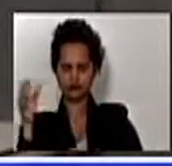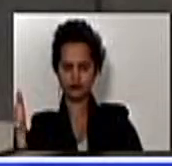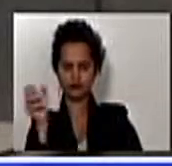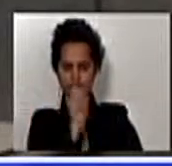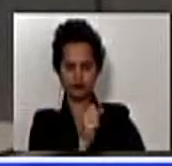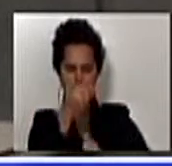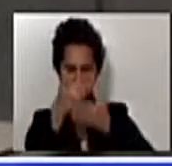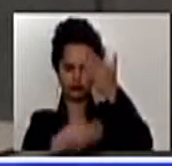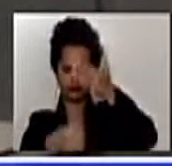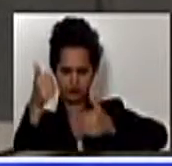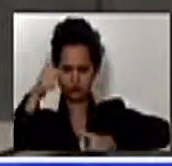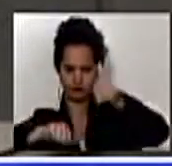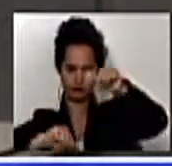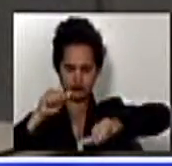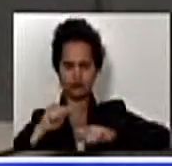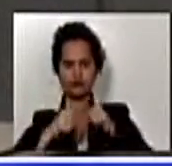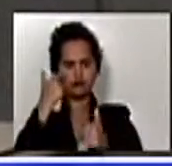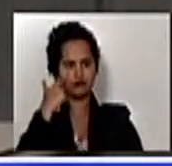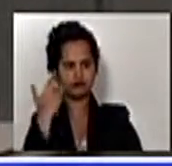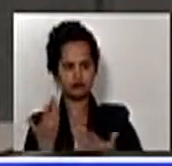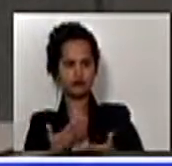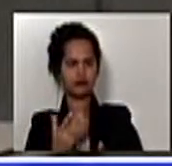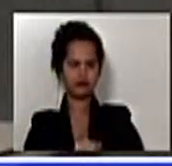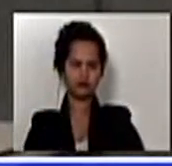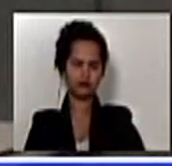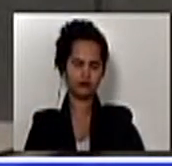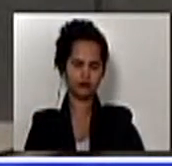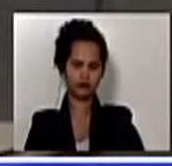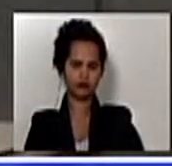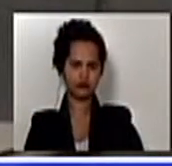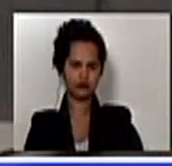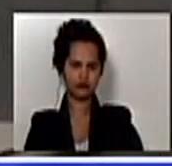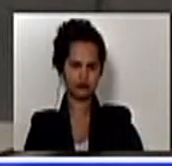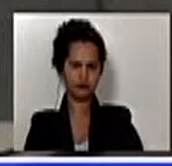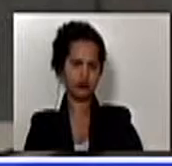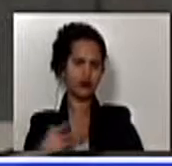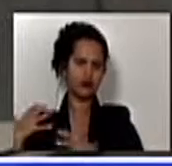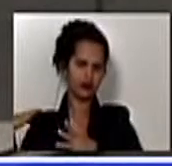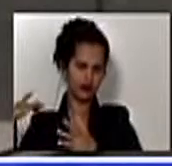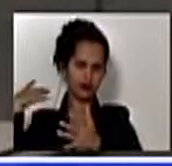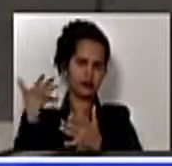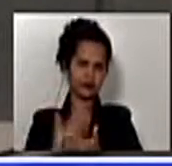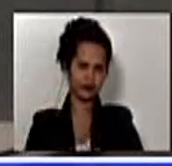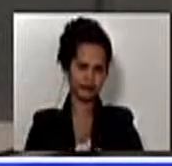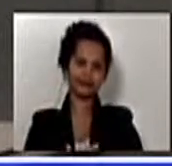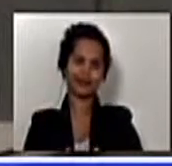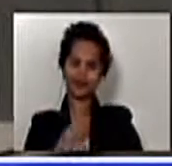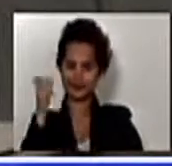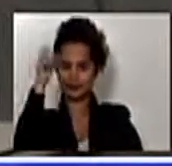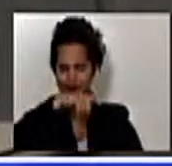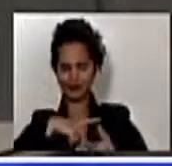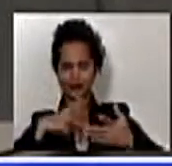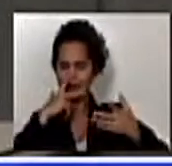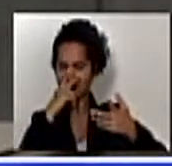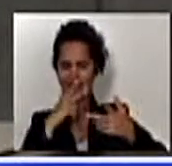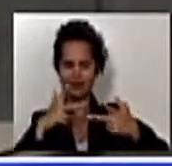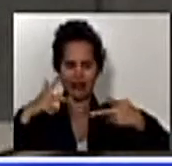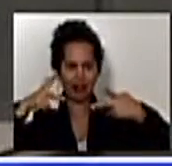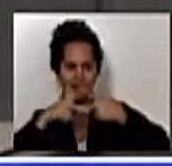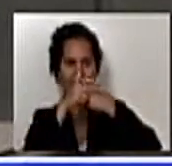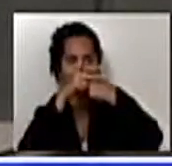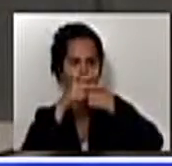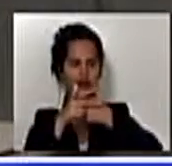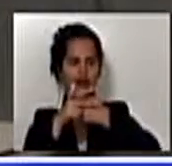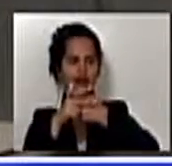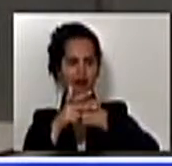que foram efetivados, que estão sendo efetivados também durante o ano. Não é fácil cortar, né? Cortar e cortar na